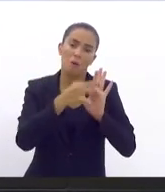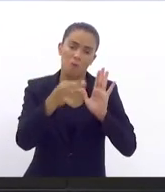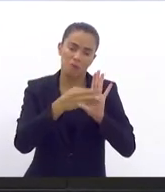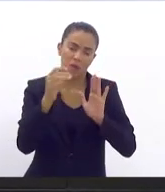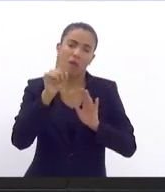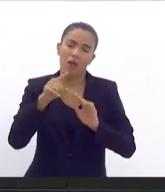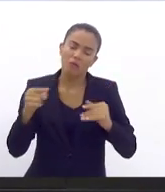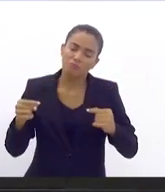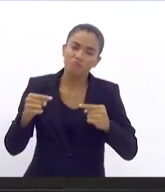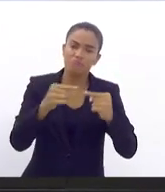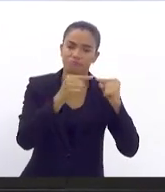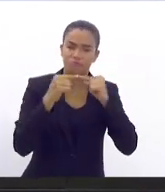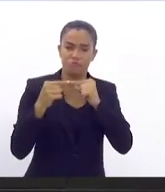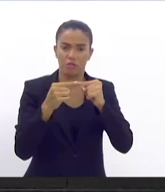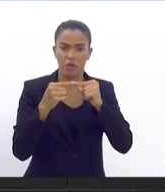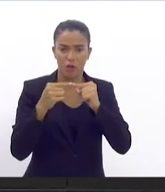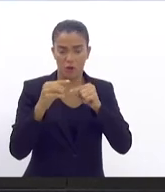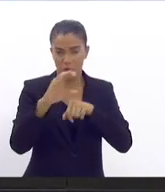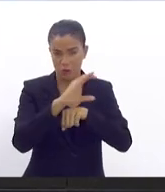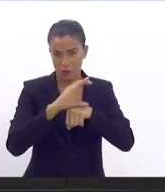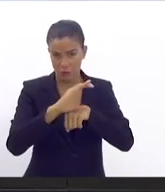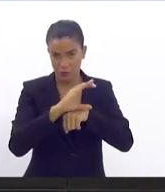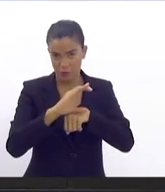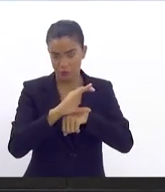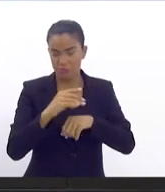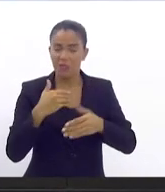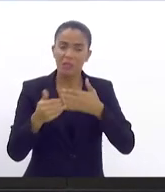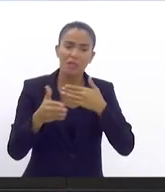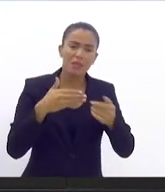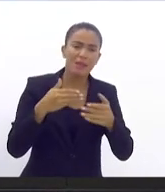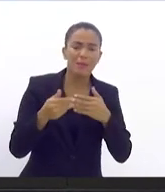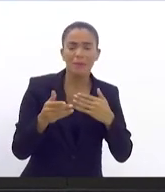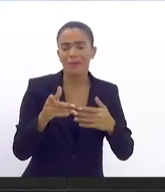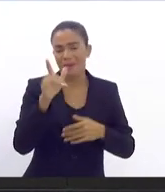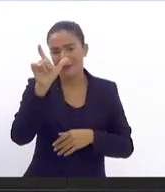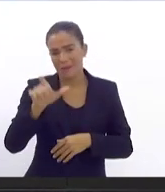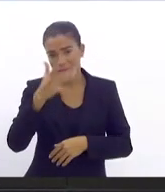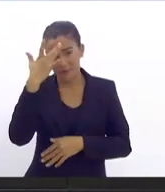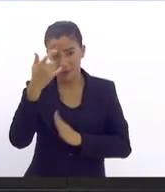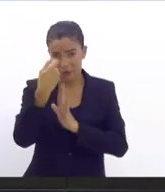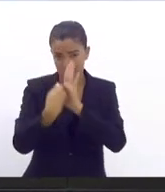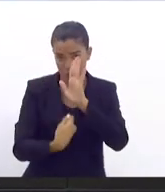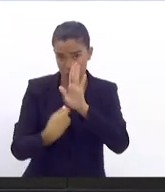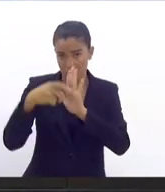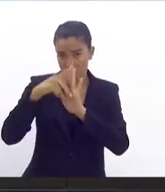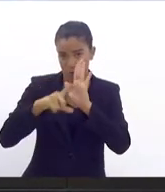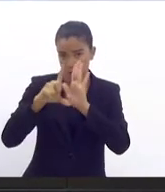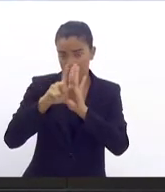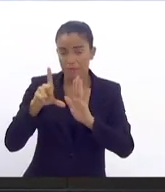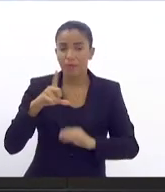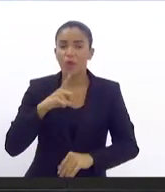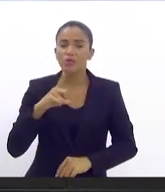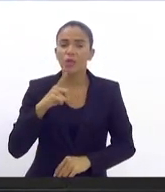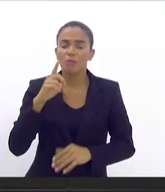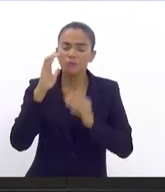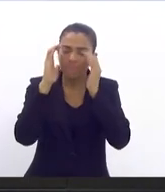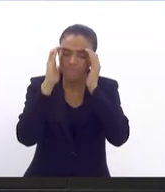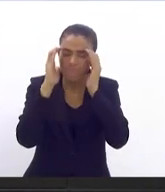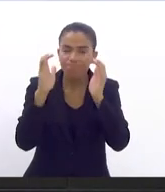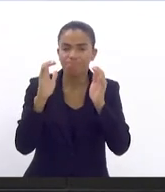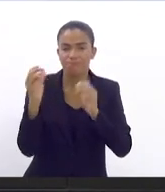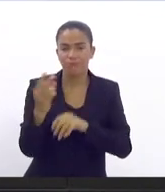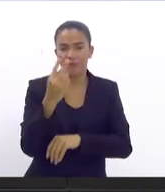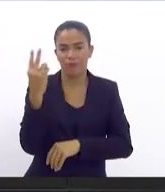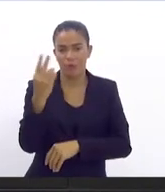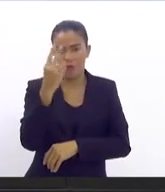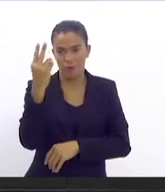Será 7 votos. Independente da autora do projeto, porque a gente tem primado aqui pela capacidade